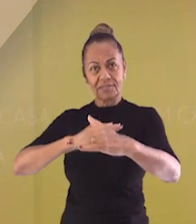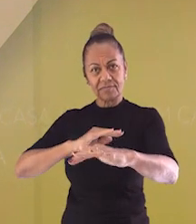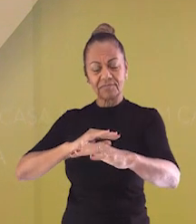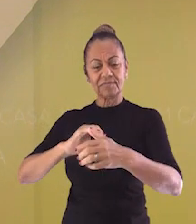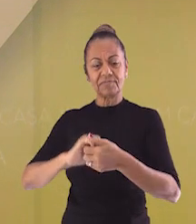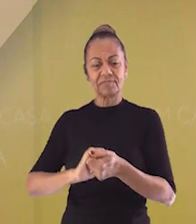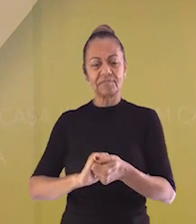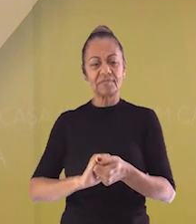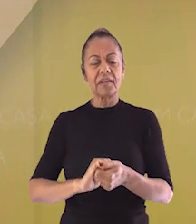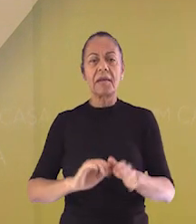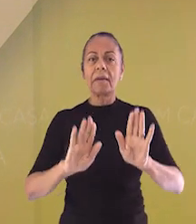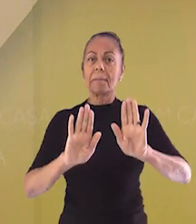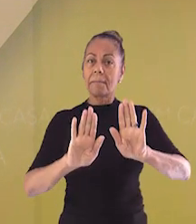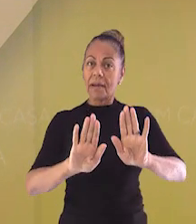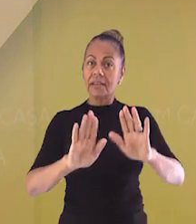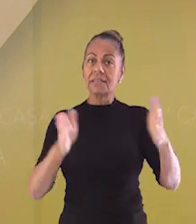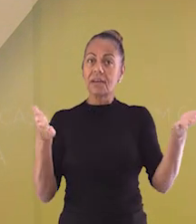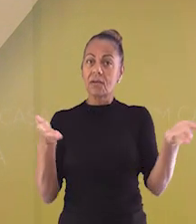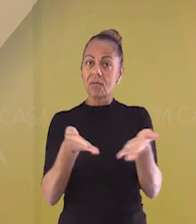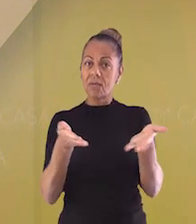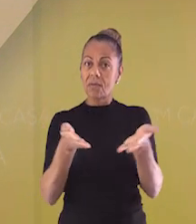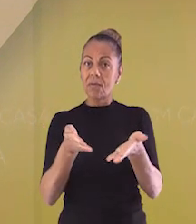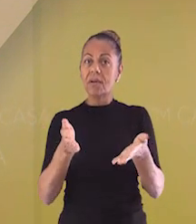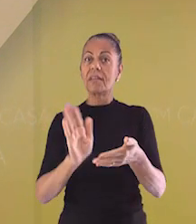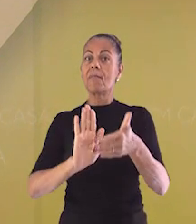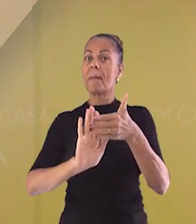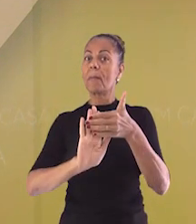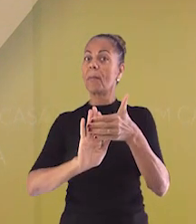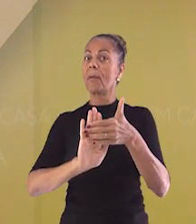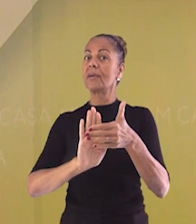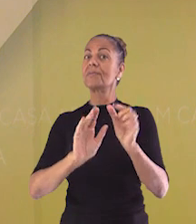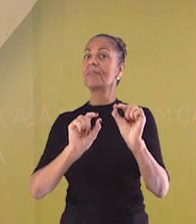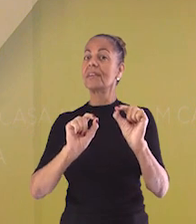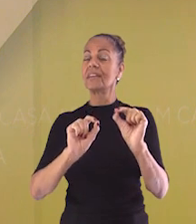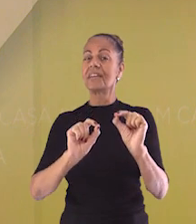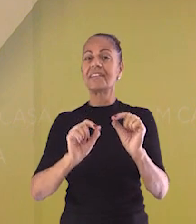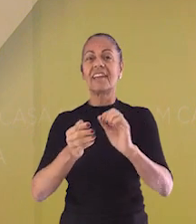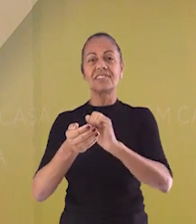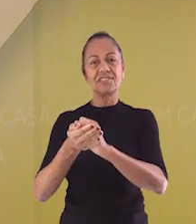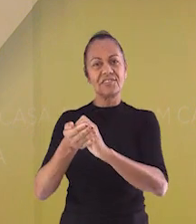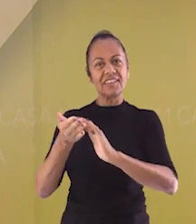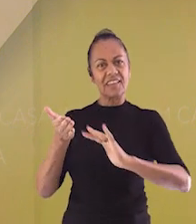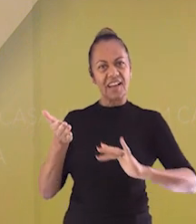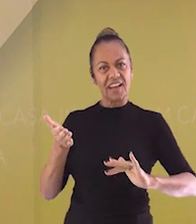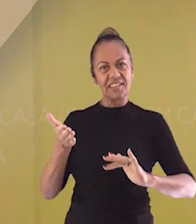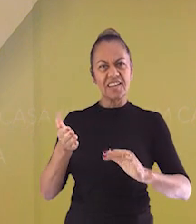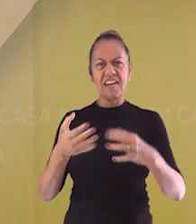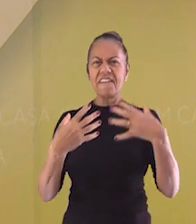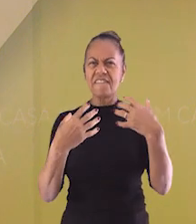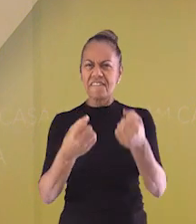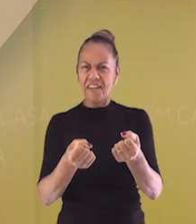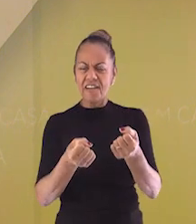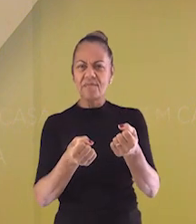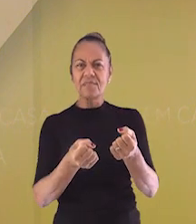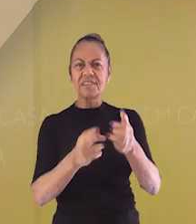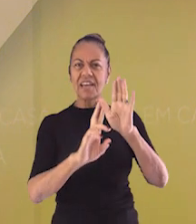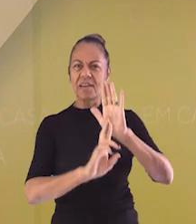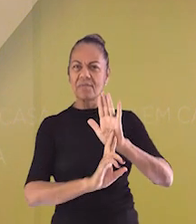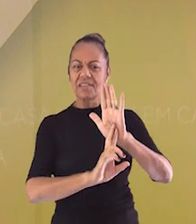Agora, tem uma proposta de atividade para vocês. Vamos representar as formações de